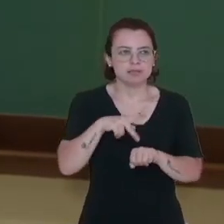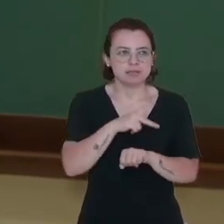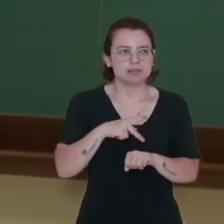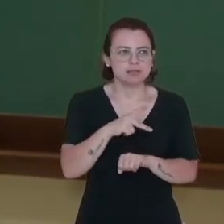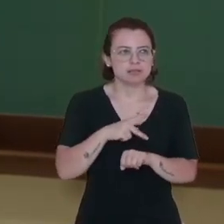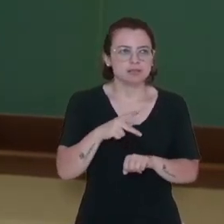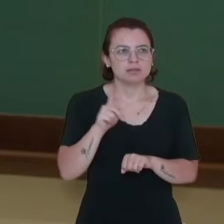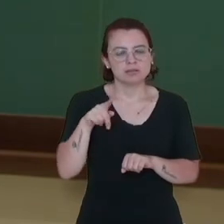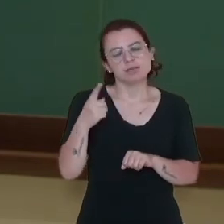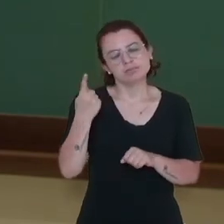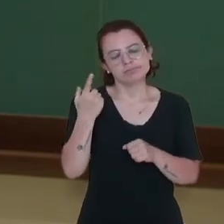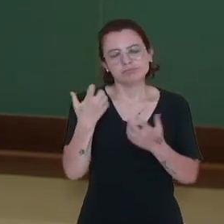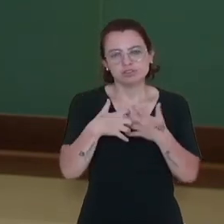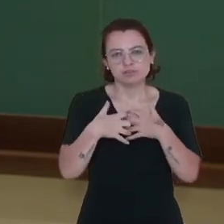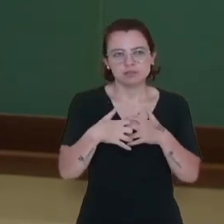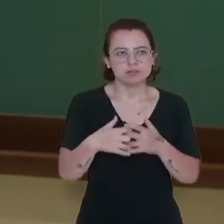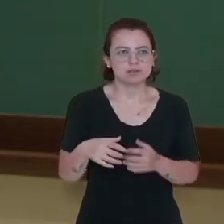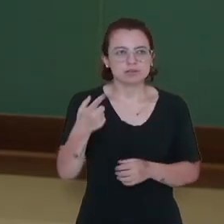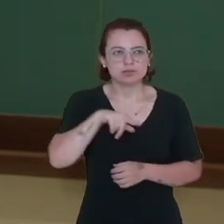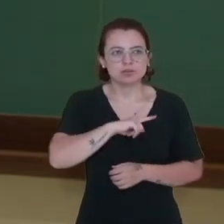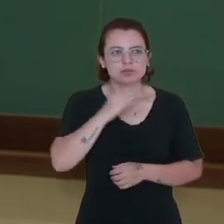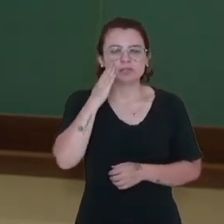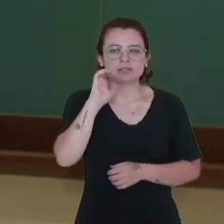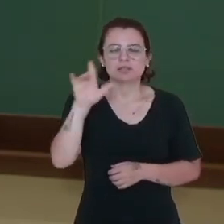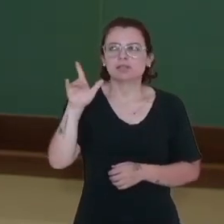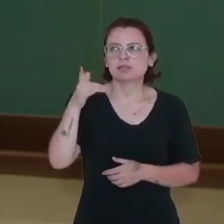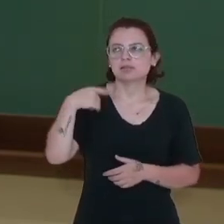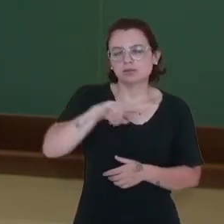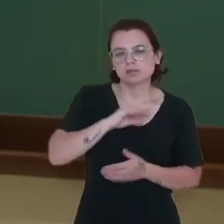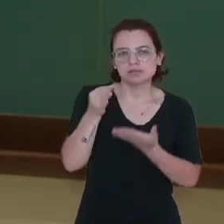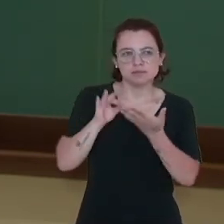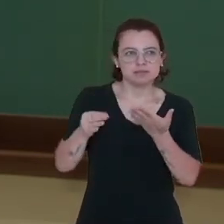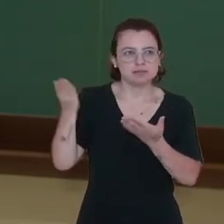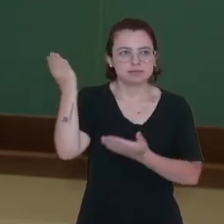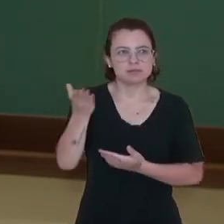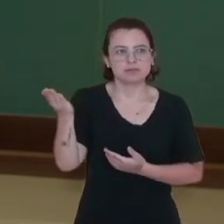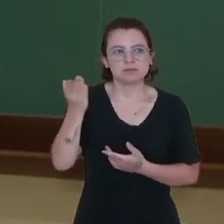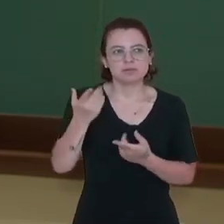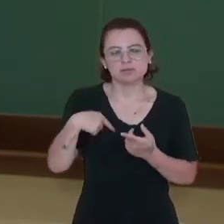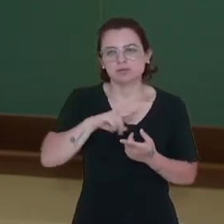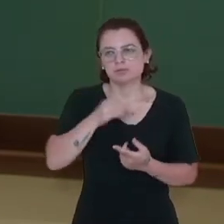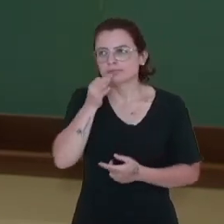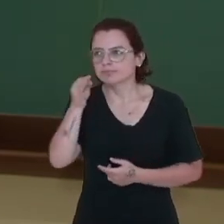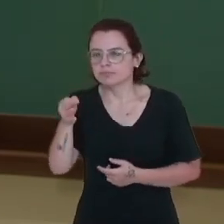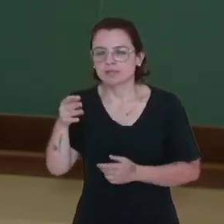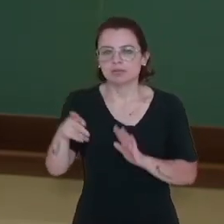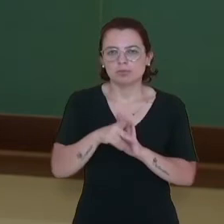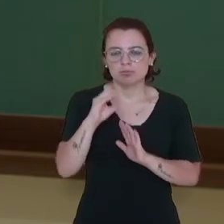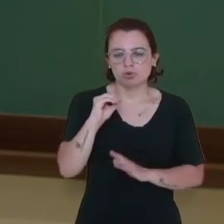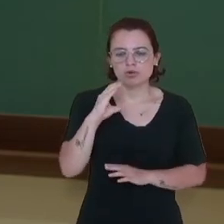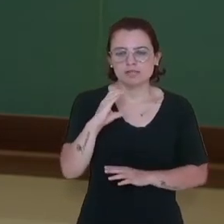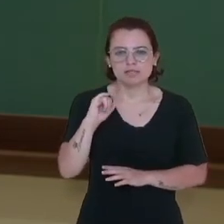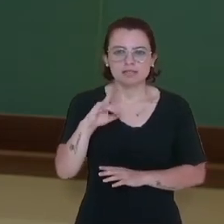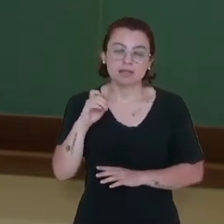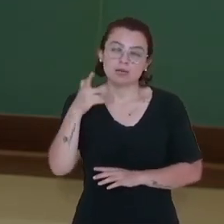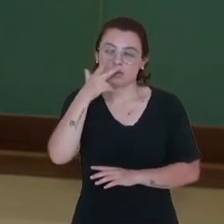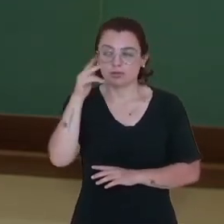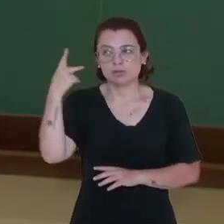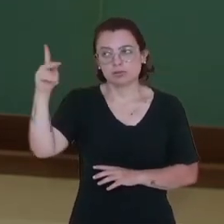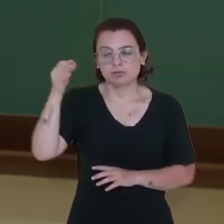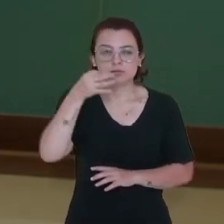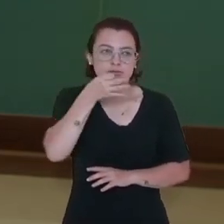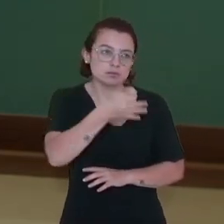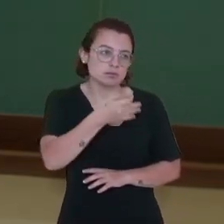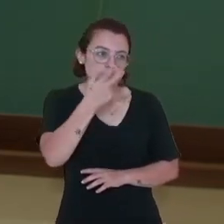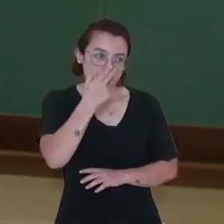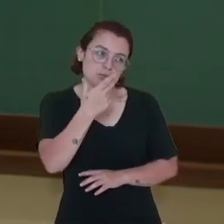questão complicada da gente poder avaliar, né, do nosso ponto de vista ocidental. Do ponto de vista deles, pode ser que seja um